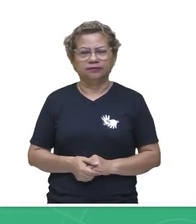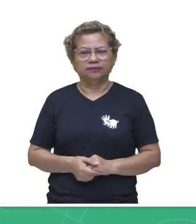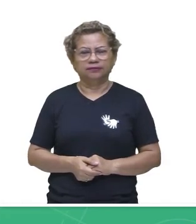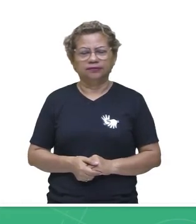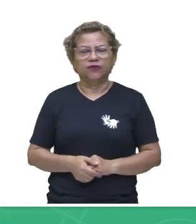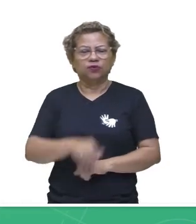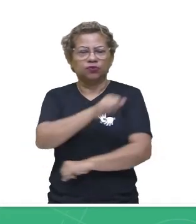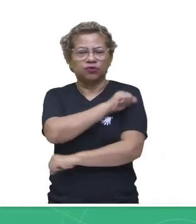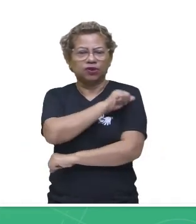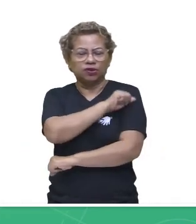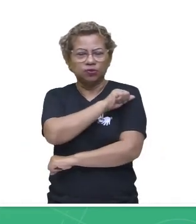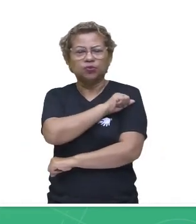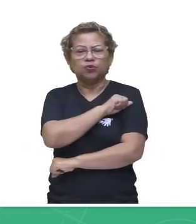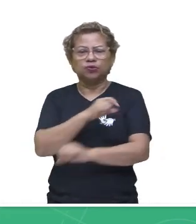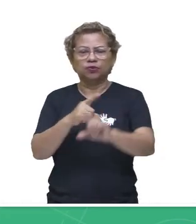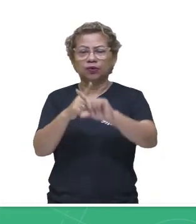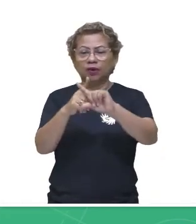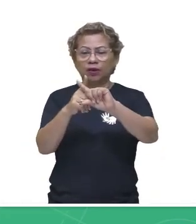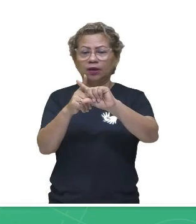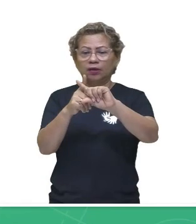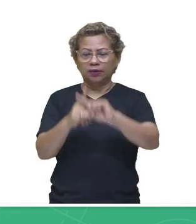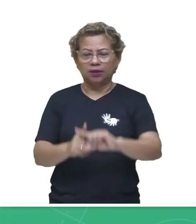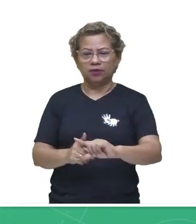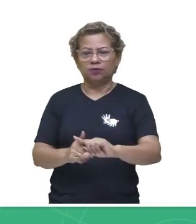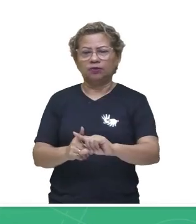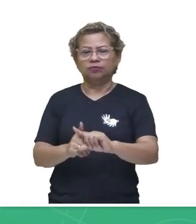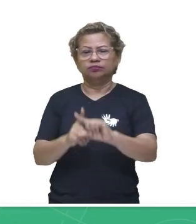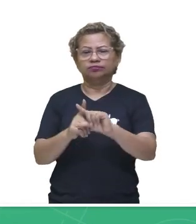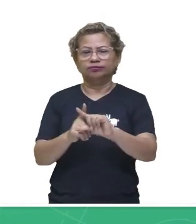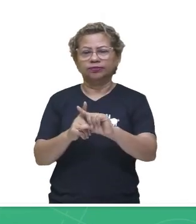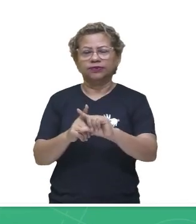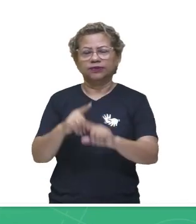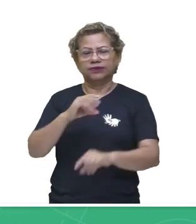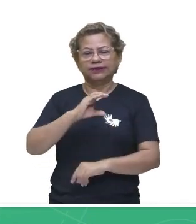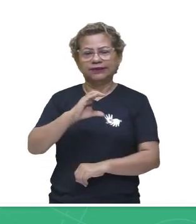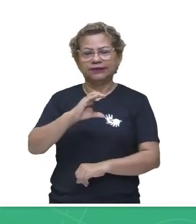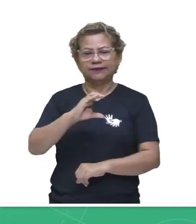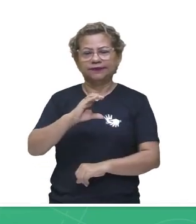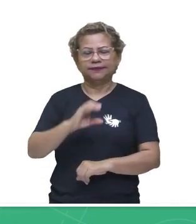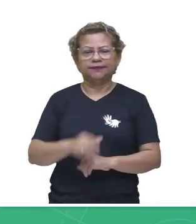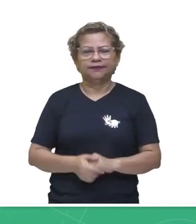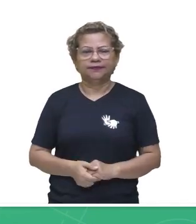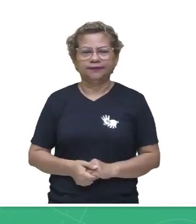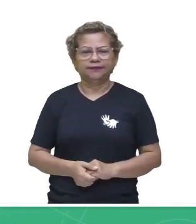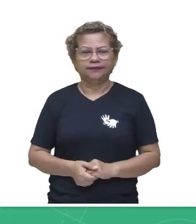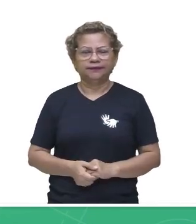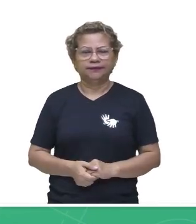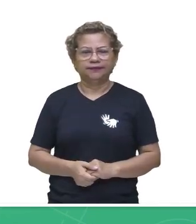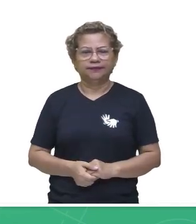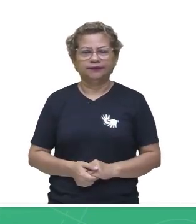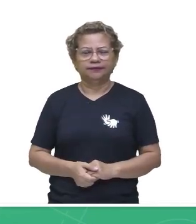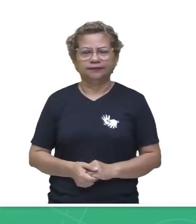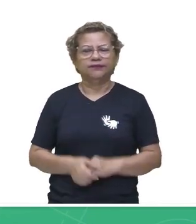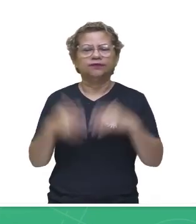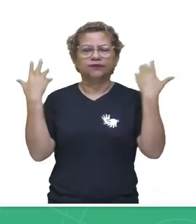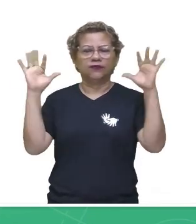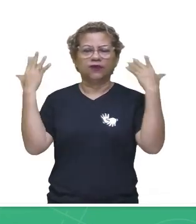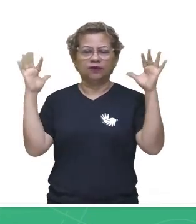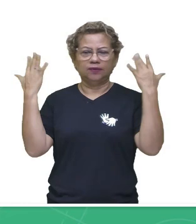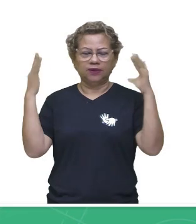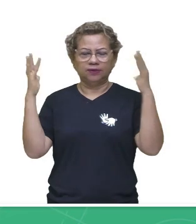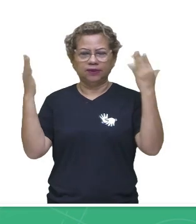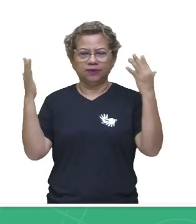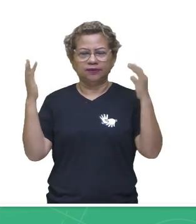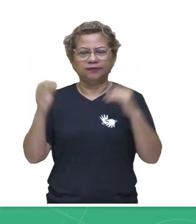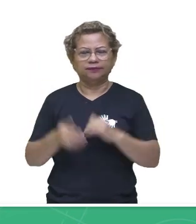maioria marcou aí foi a letra C, não é isso? Letra C, alternativa C.